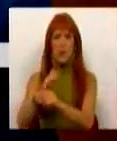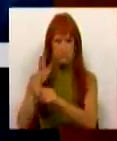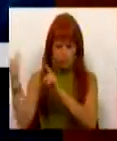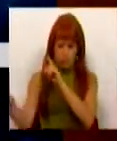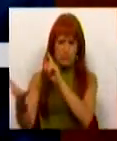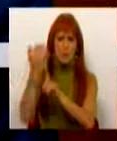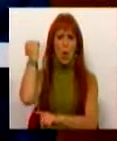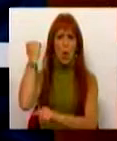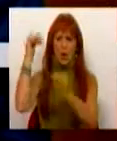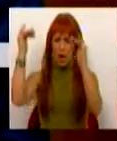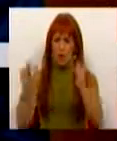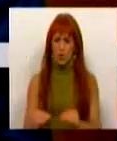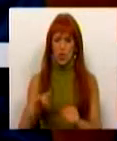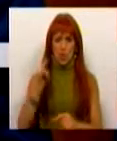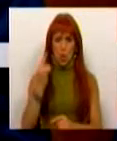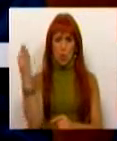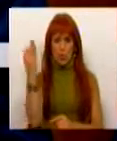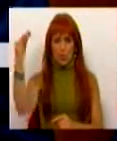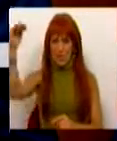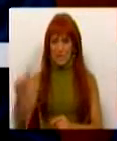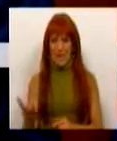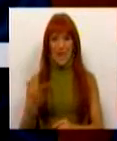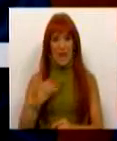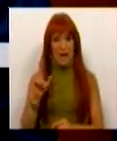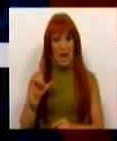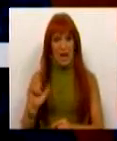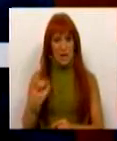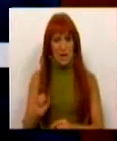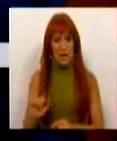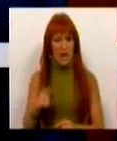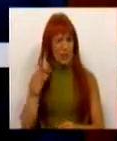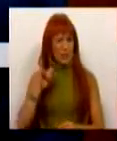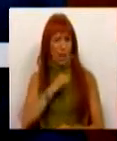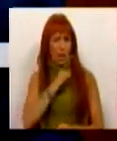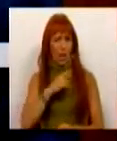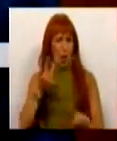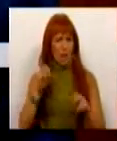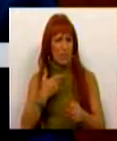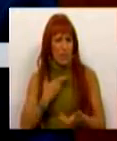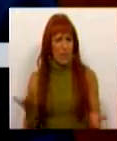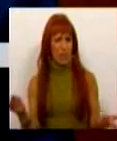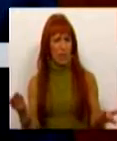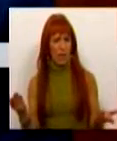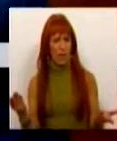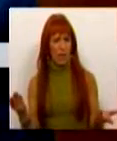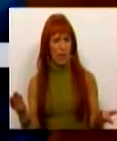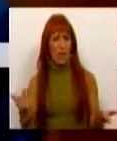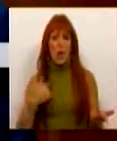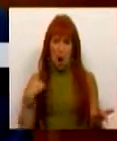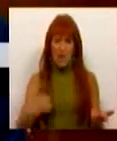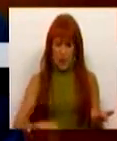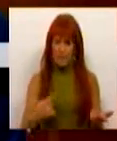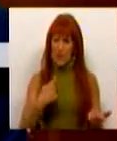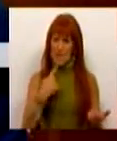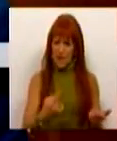conseguiu reduzir num ponto percentual a dívida líquida não dá importância ao tema da dívida. Nós temos,